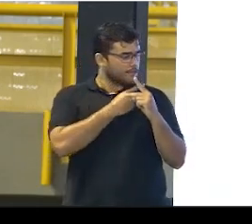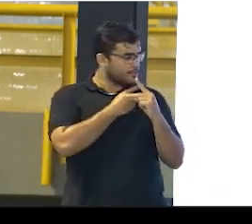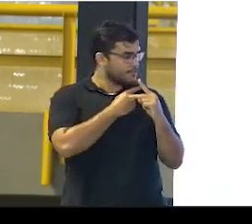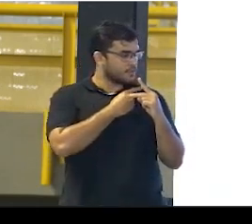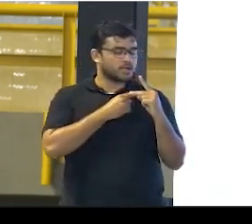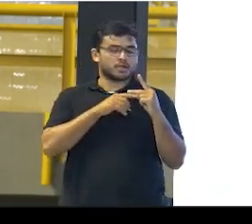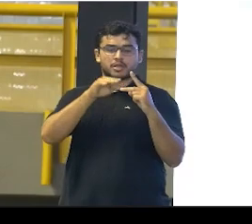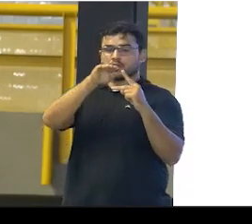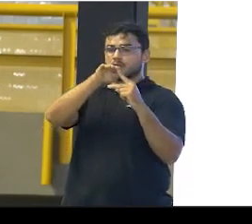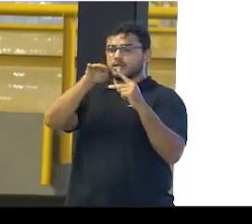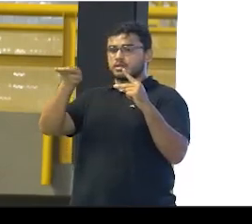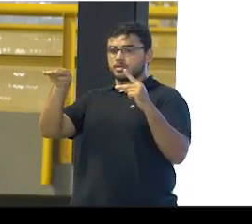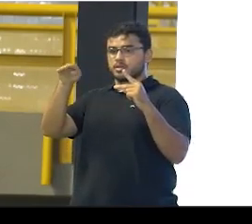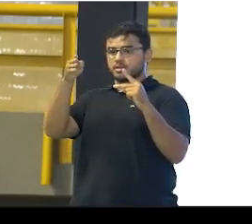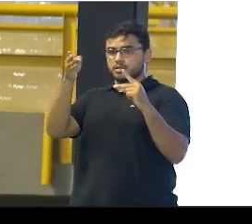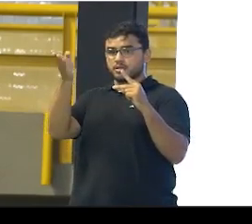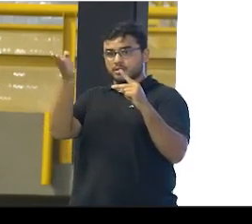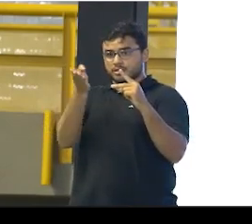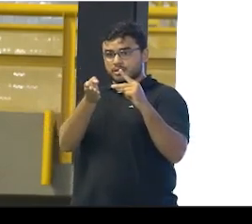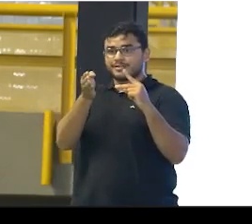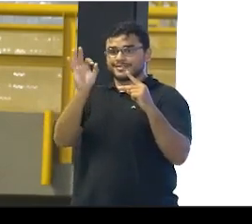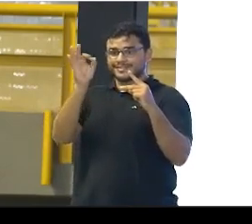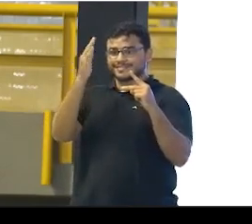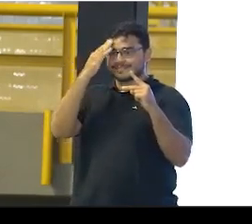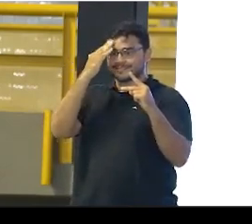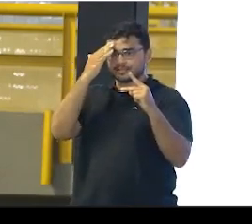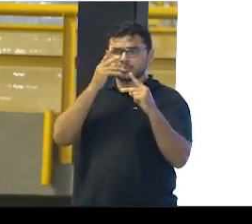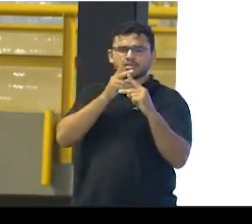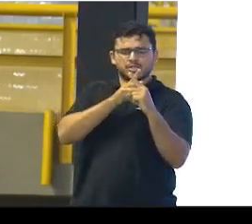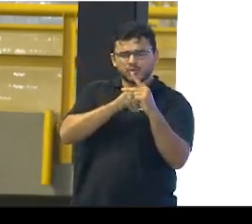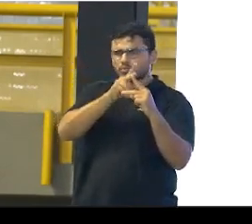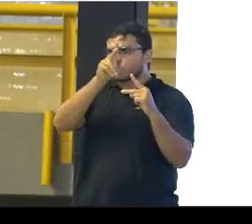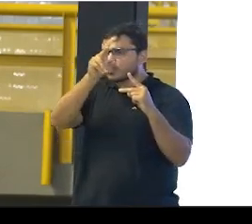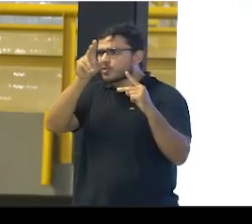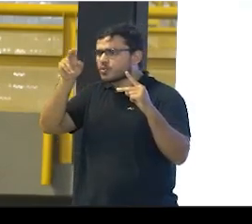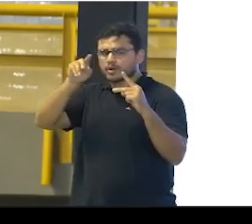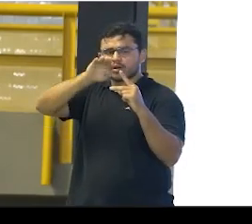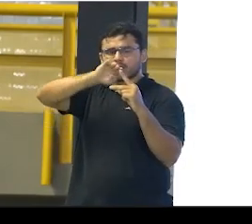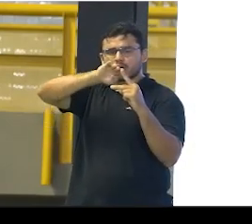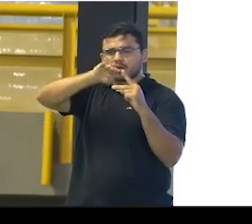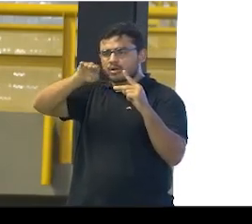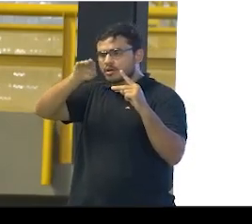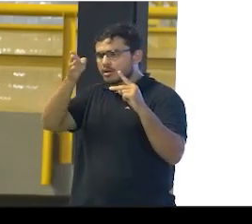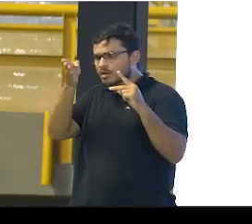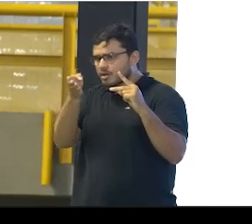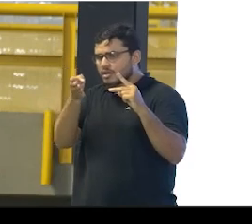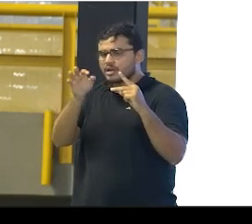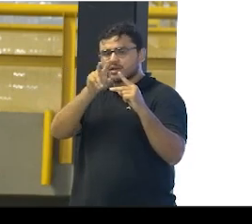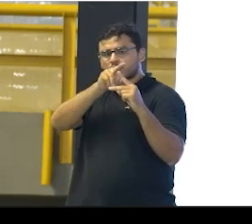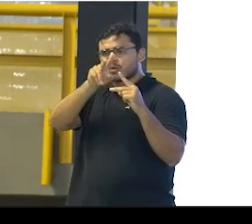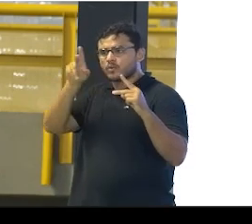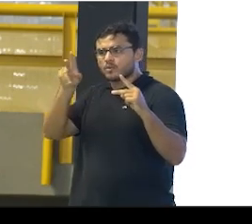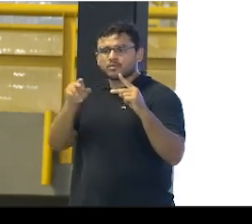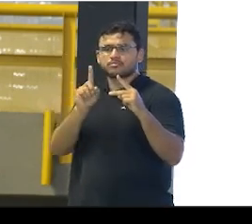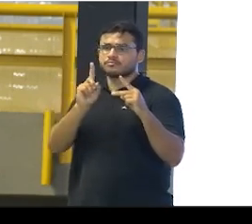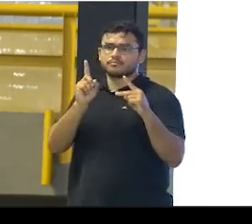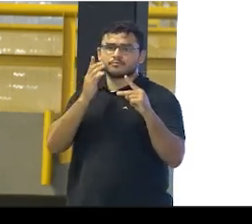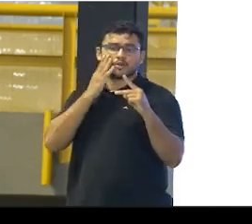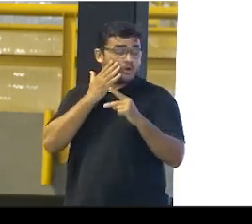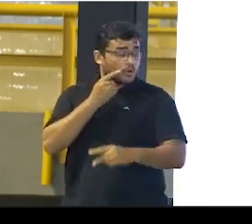hectômetro quadrado? É o famoso hectare. Então, se na tua prova,